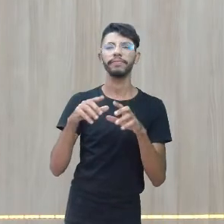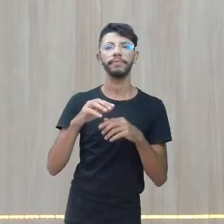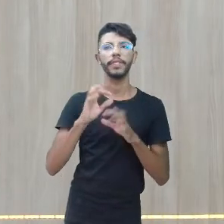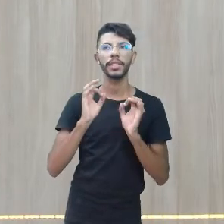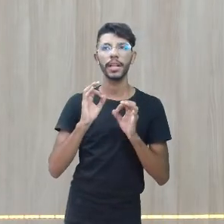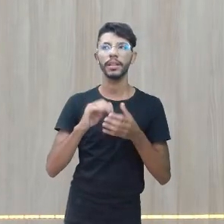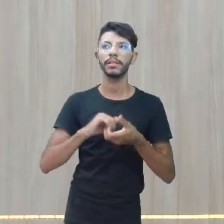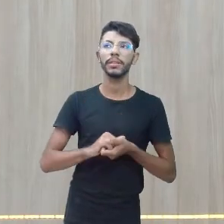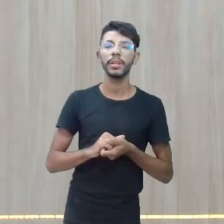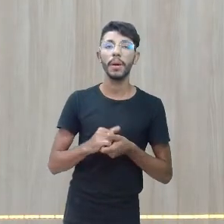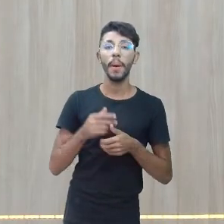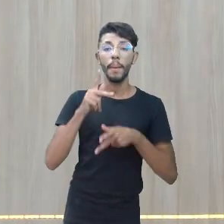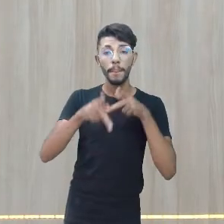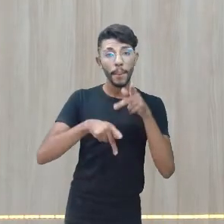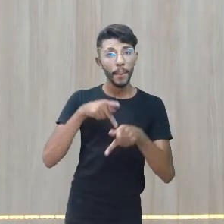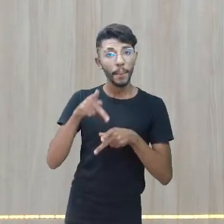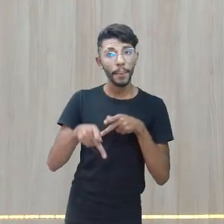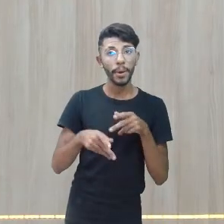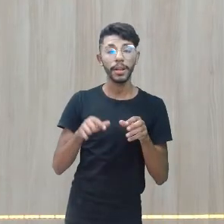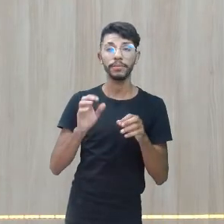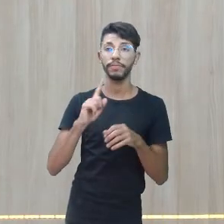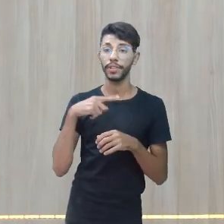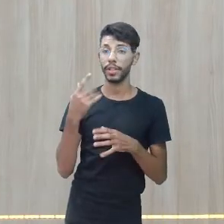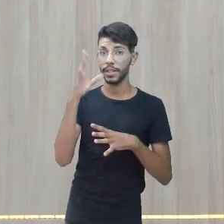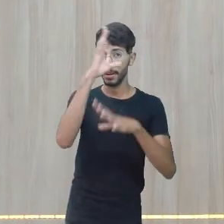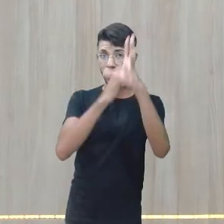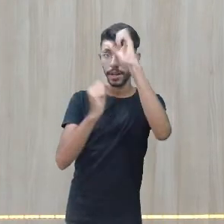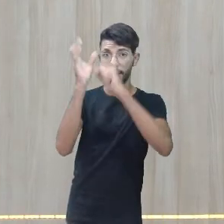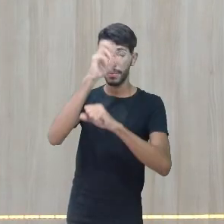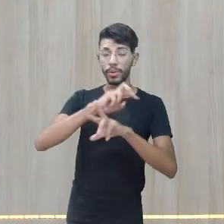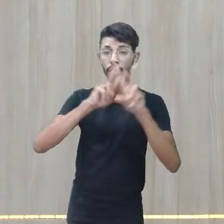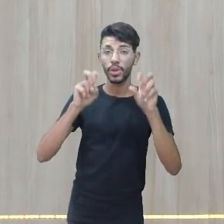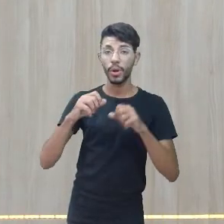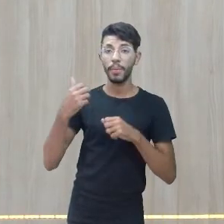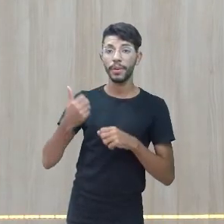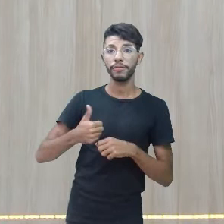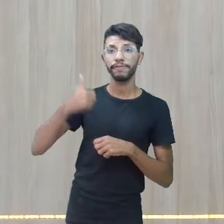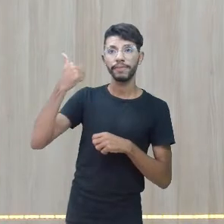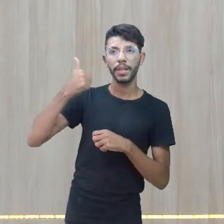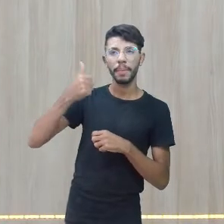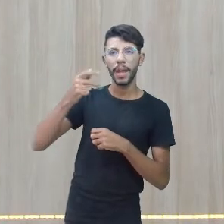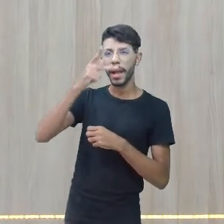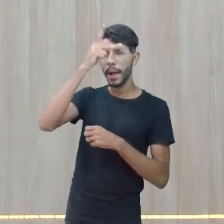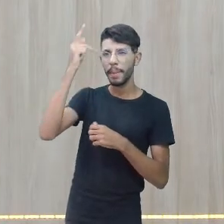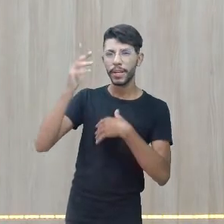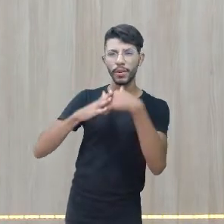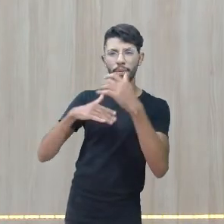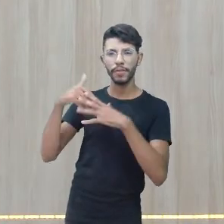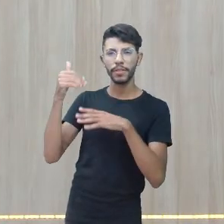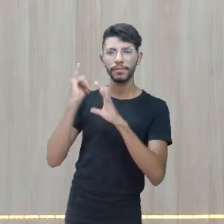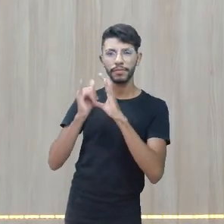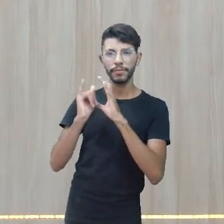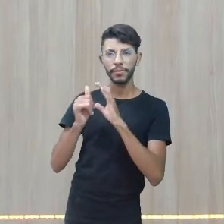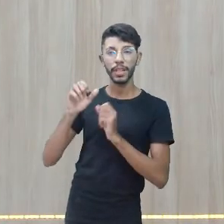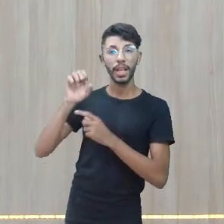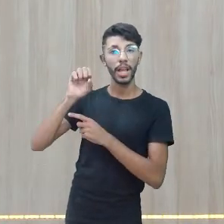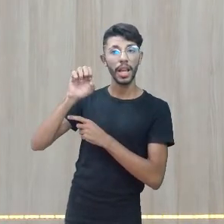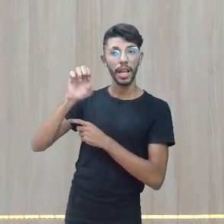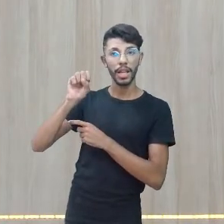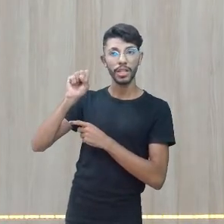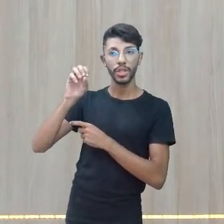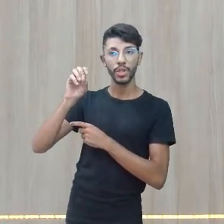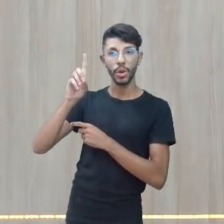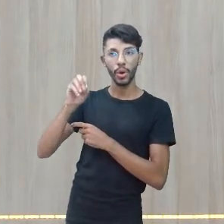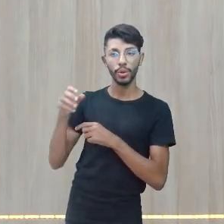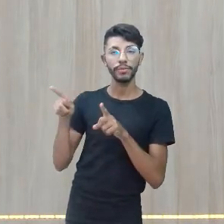Nós aprendemos sobre os primeiros fabulistas, não é? Que foi Esopo e Fedro. Nós vimos também